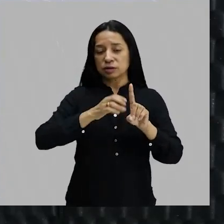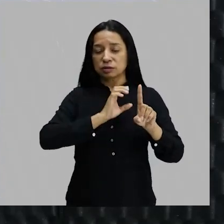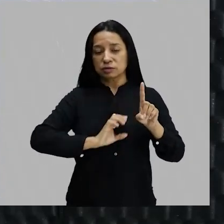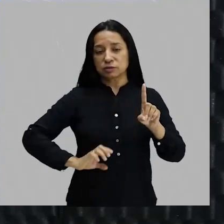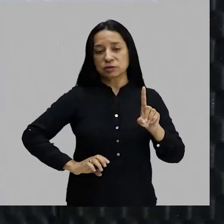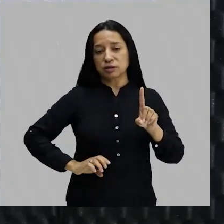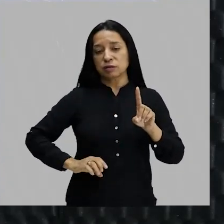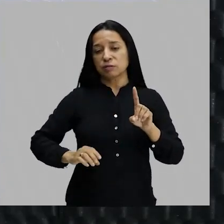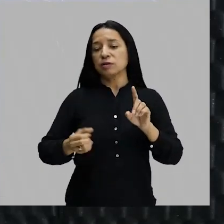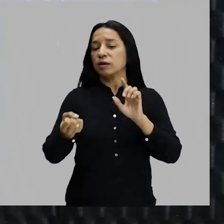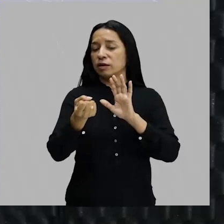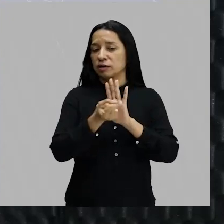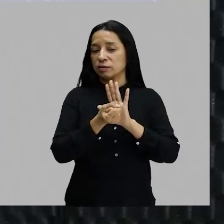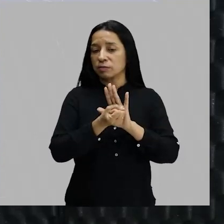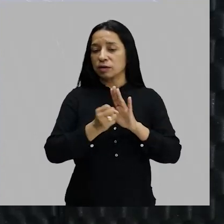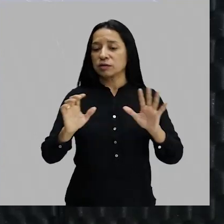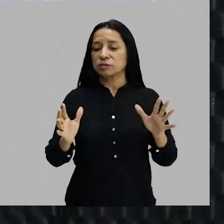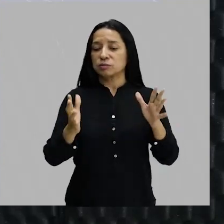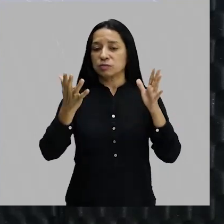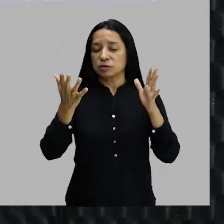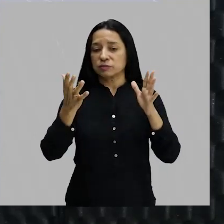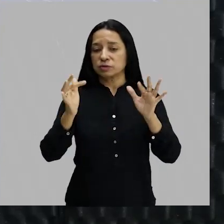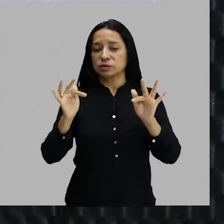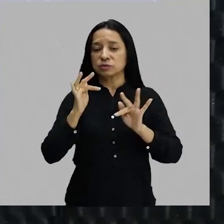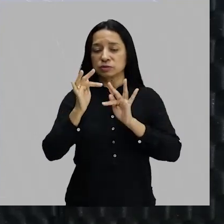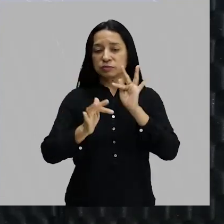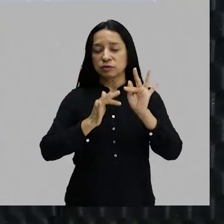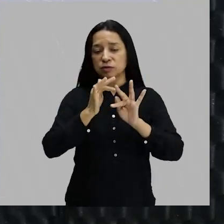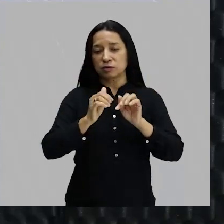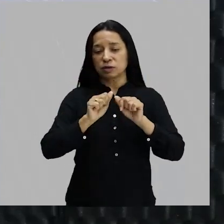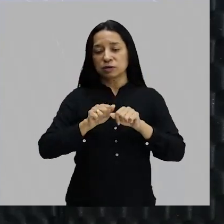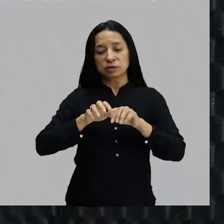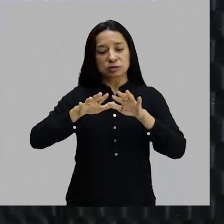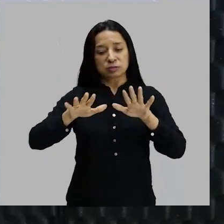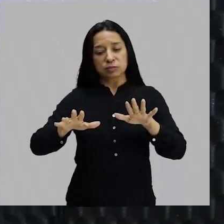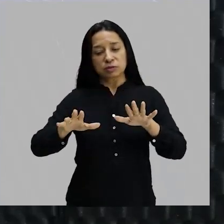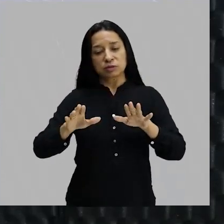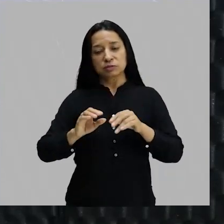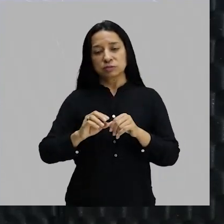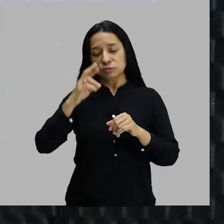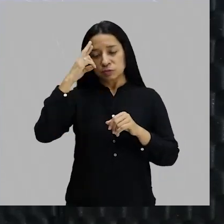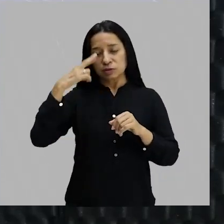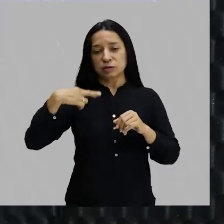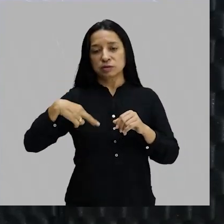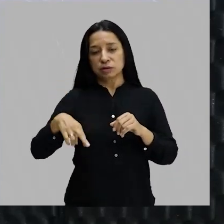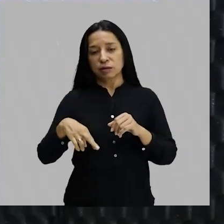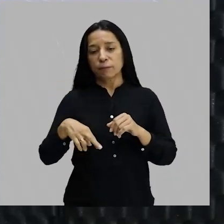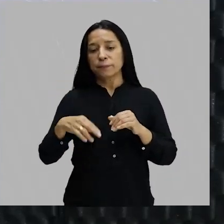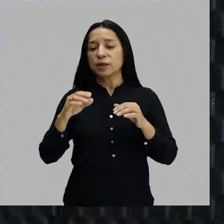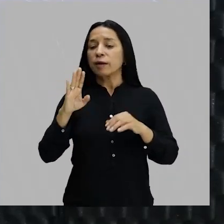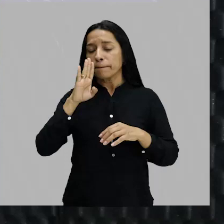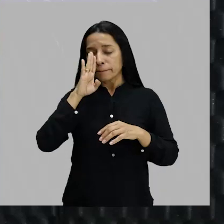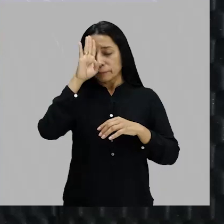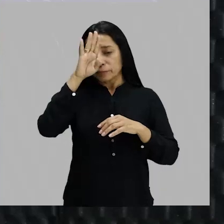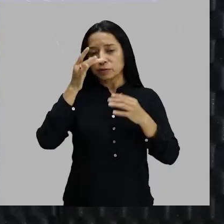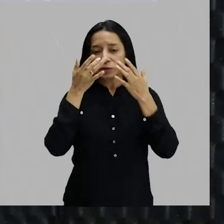manifestações folclóricas, o que se espalha em orientação religiosa, mas principalmente na arte, que passa a ser um recurso